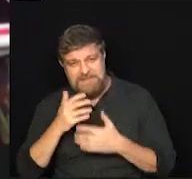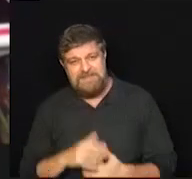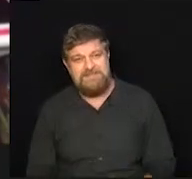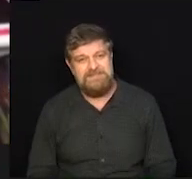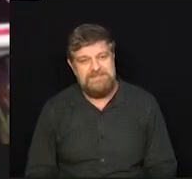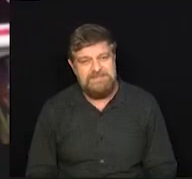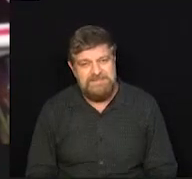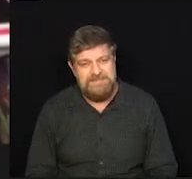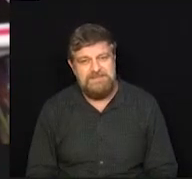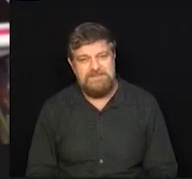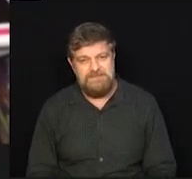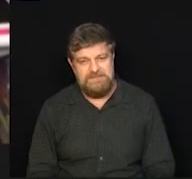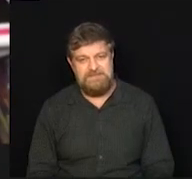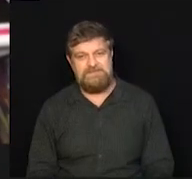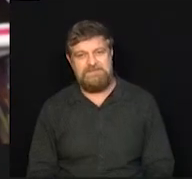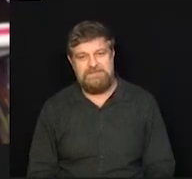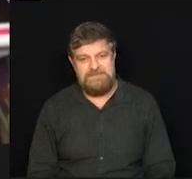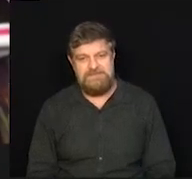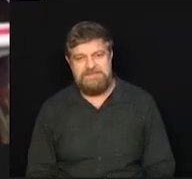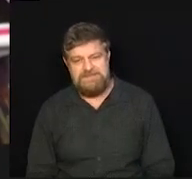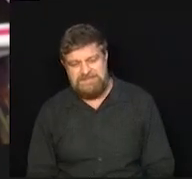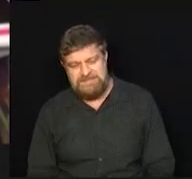E aí